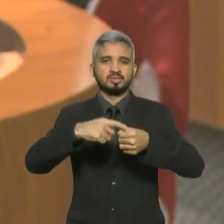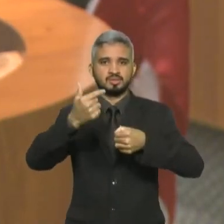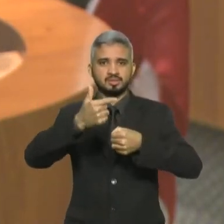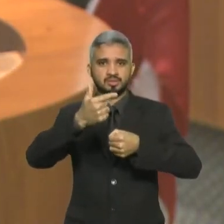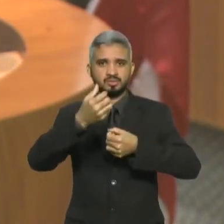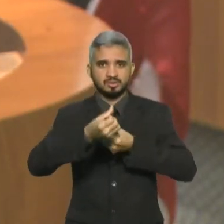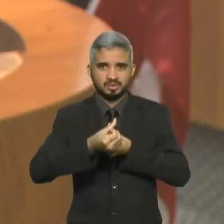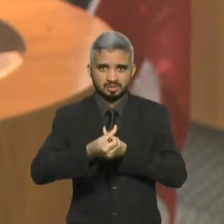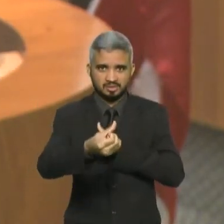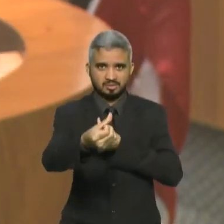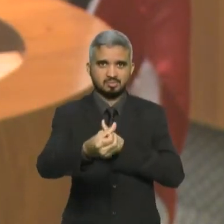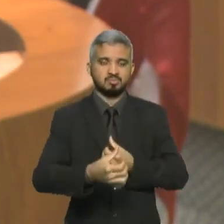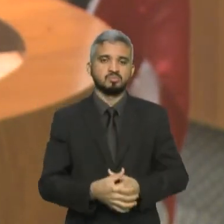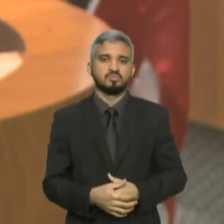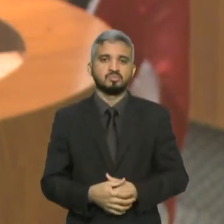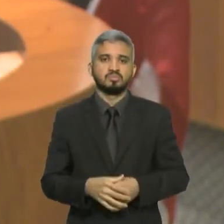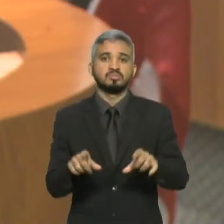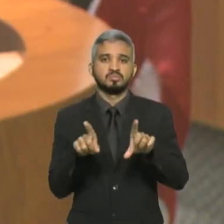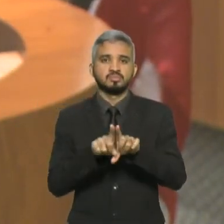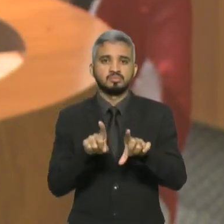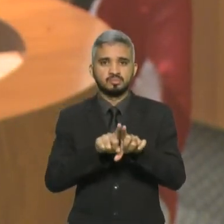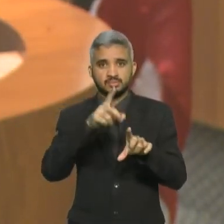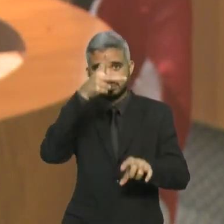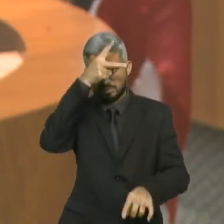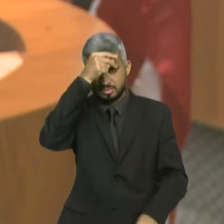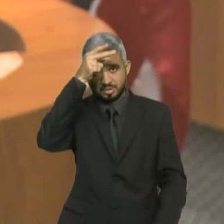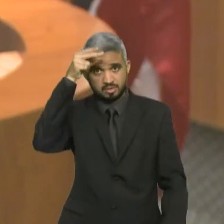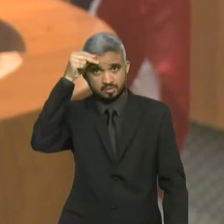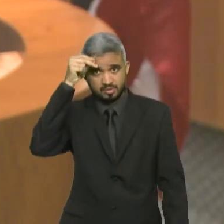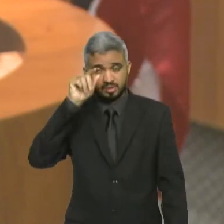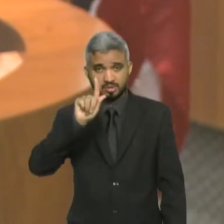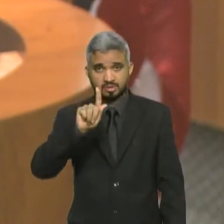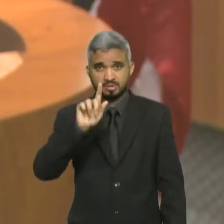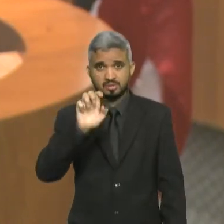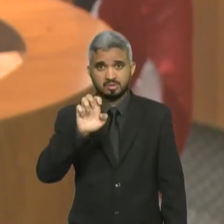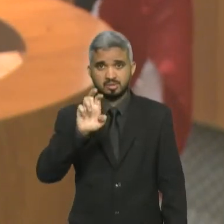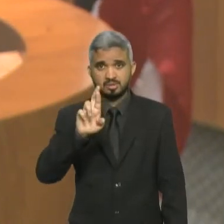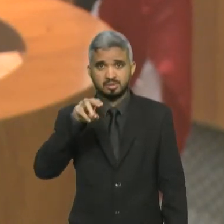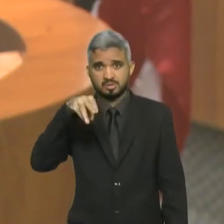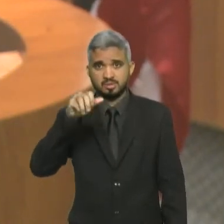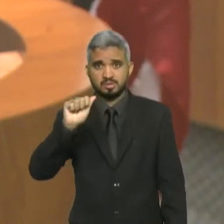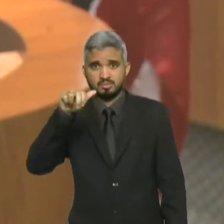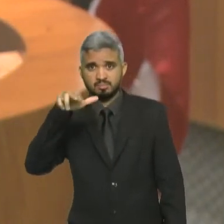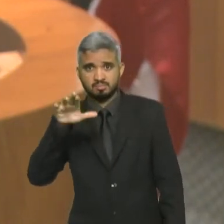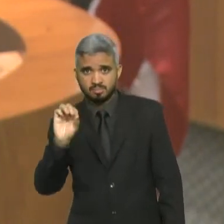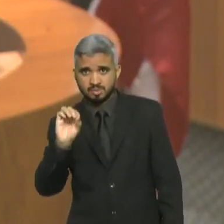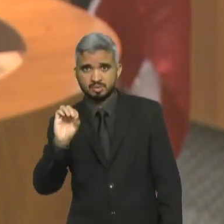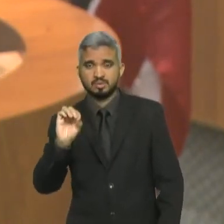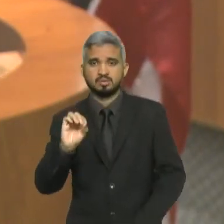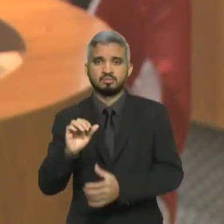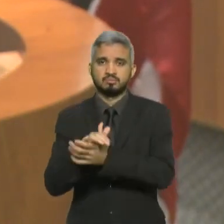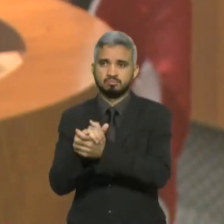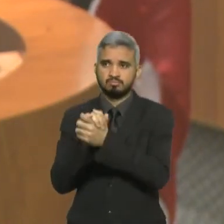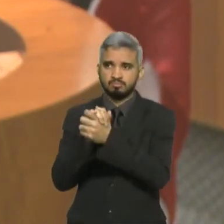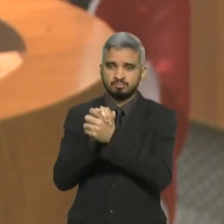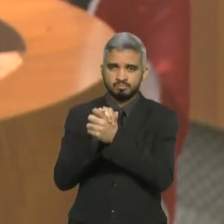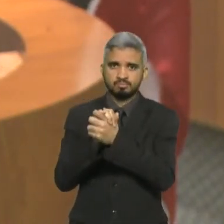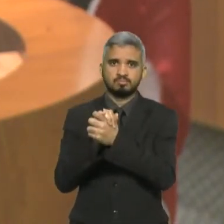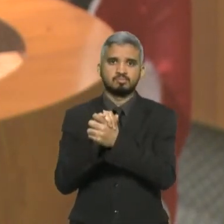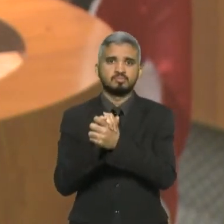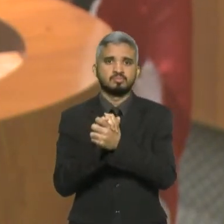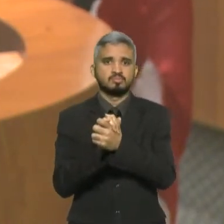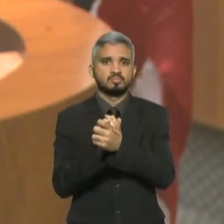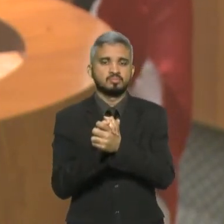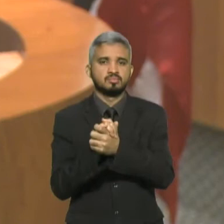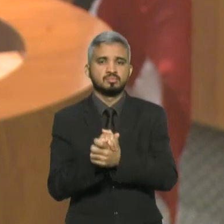também recepcionado pelo prefeito Germano, a quem me congratulo e agradeço mais um pouco, presidente, só peço um pouquinho de tolerância.